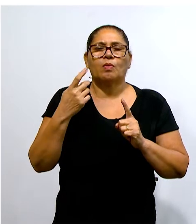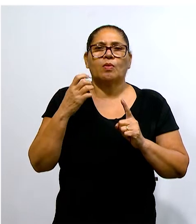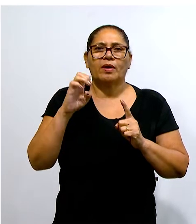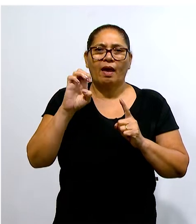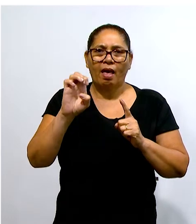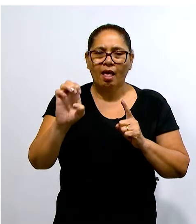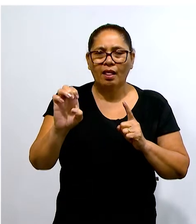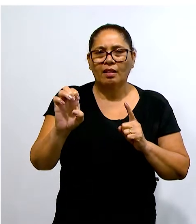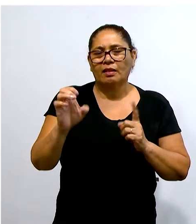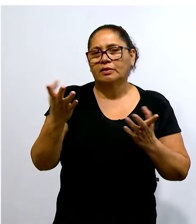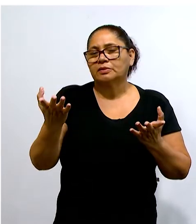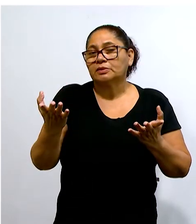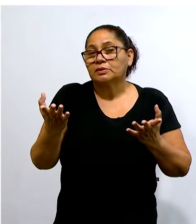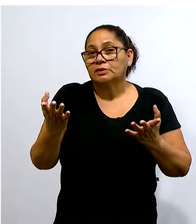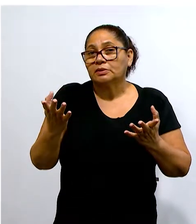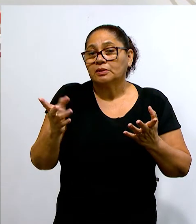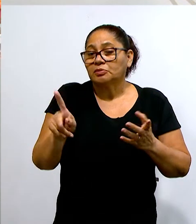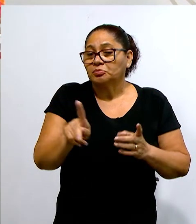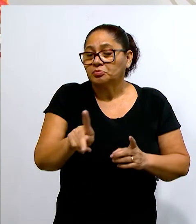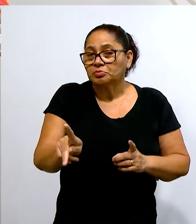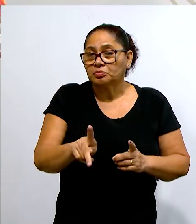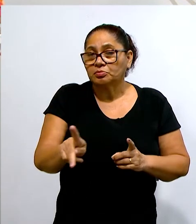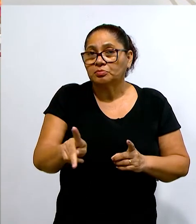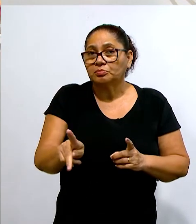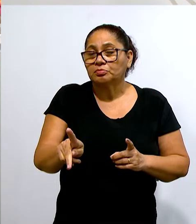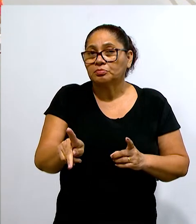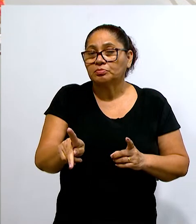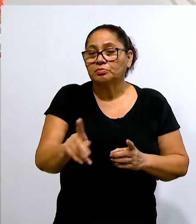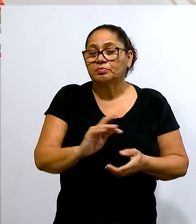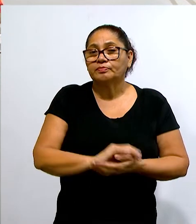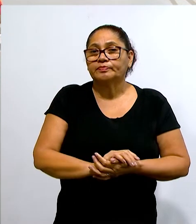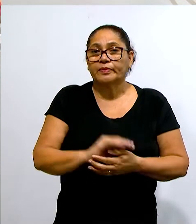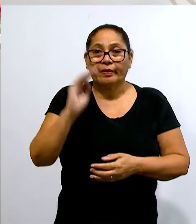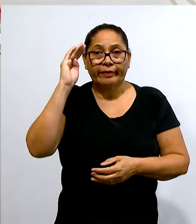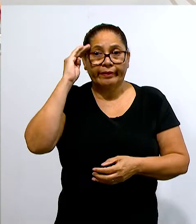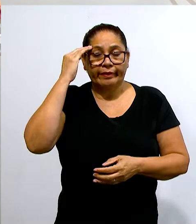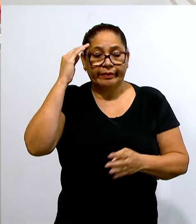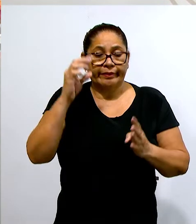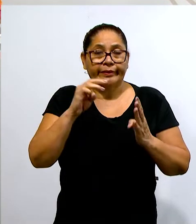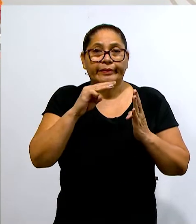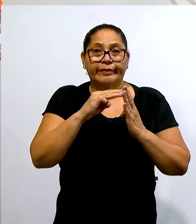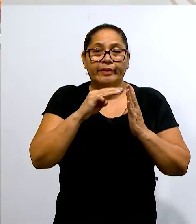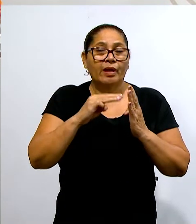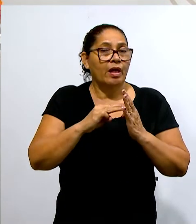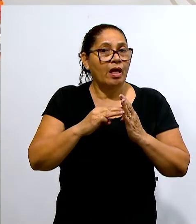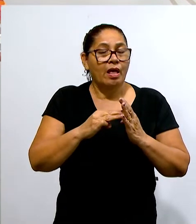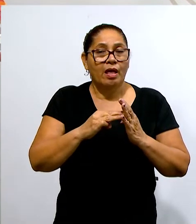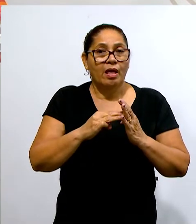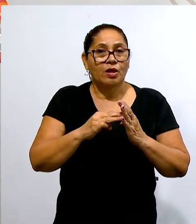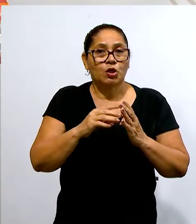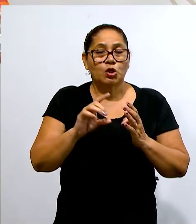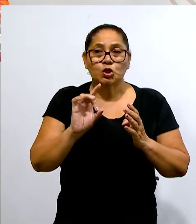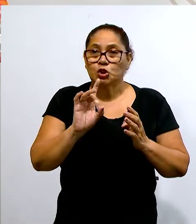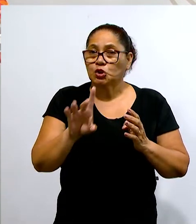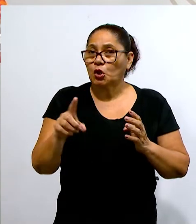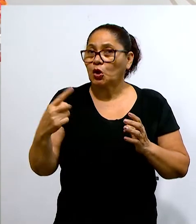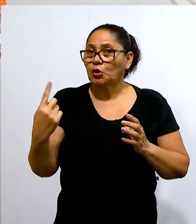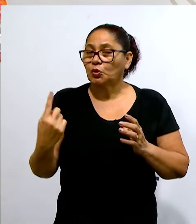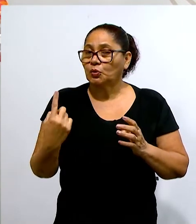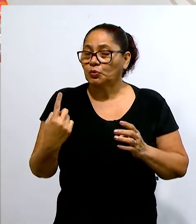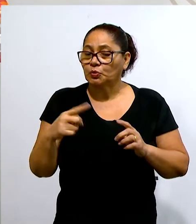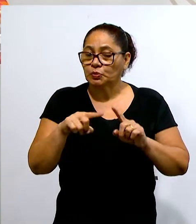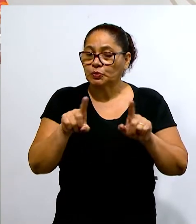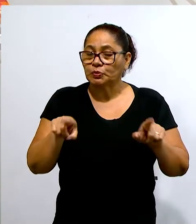Então, muitos professores eles entendem que o conteúdo é único, a minha sala também é única, mas será